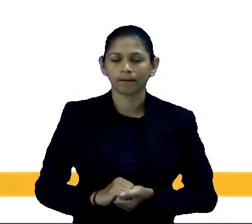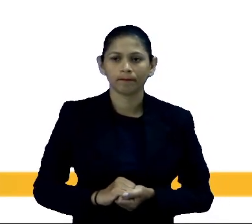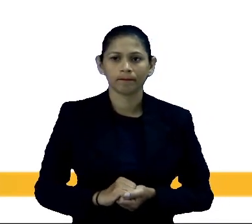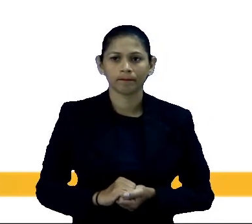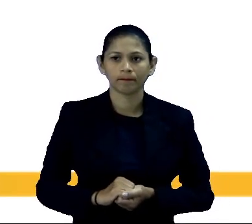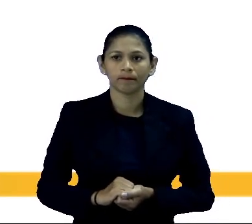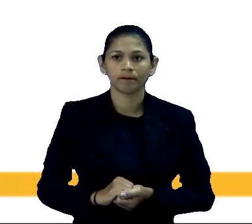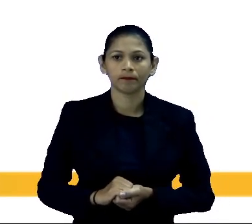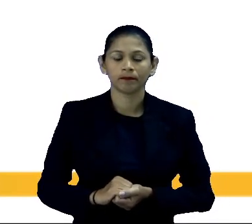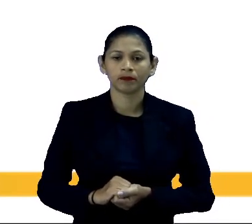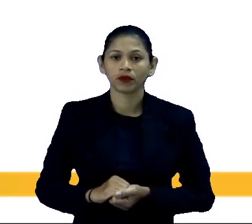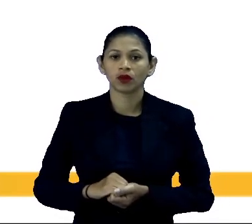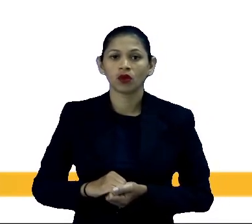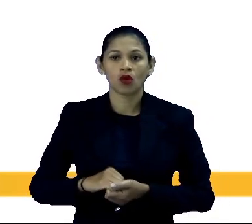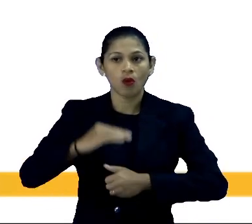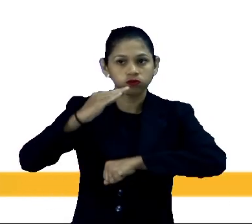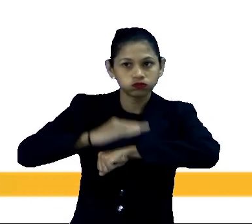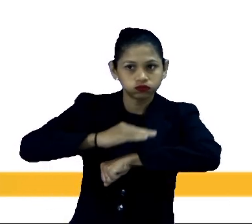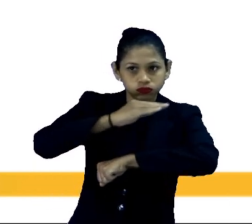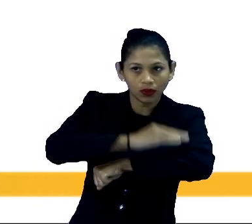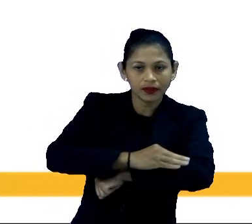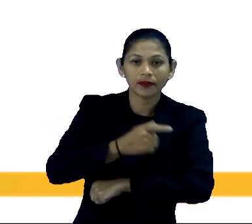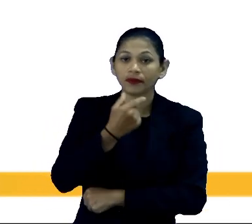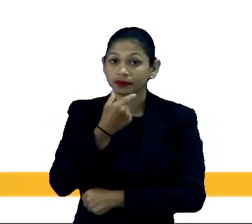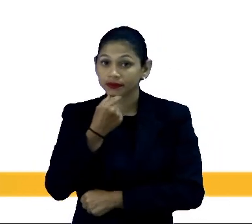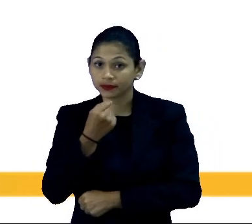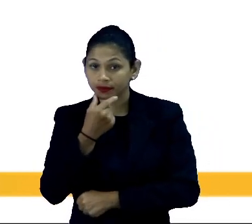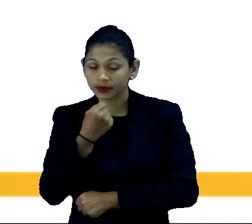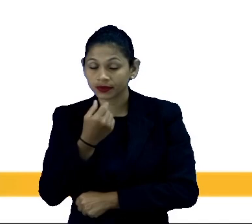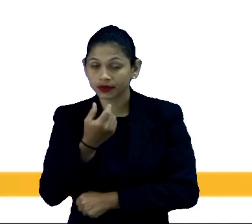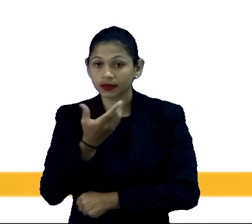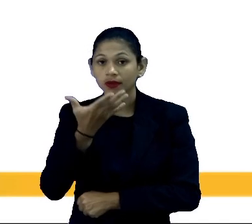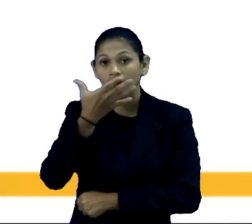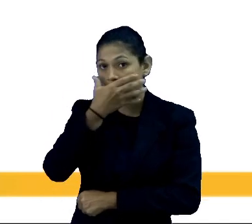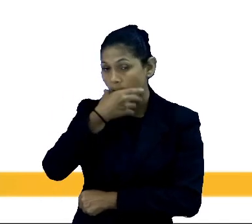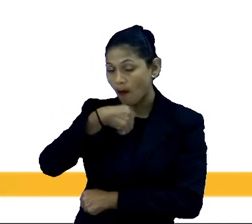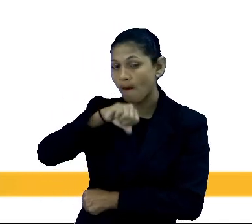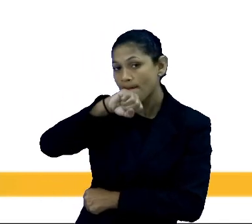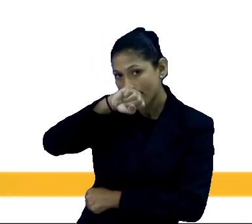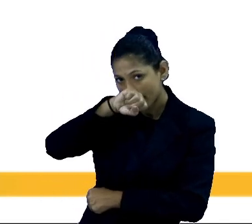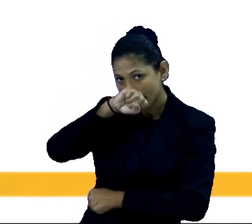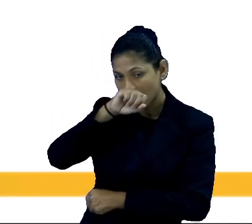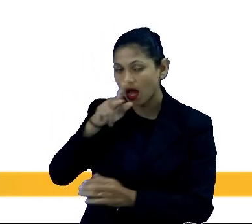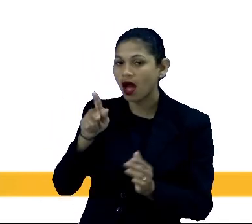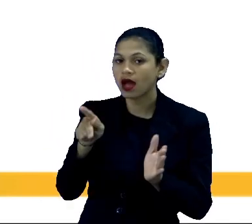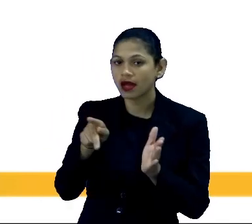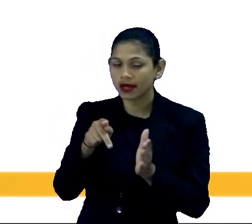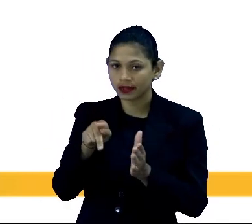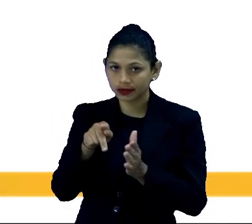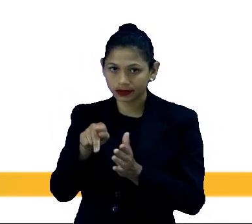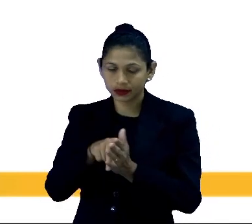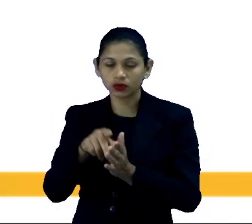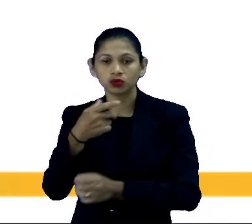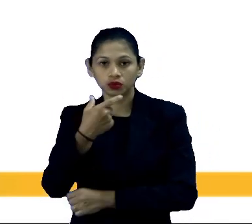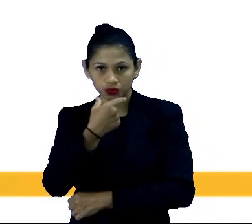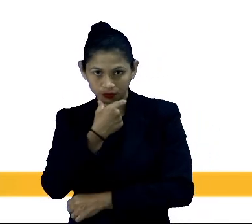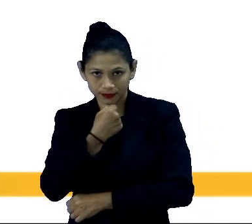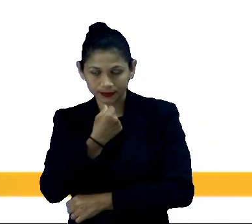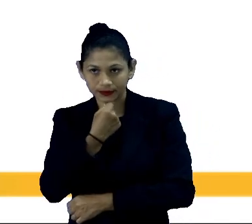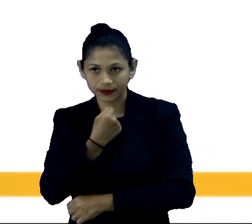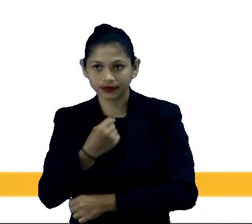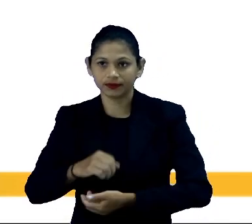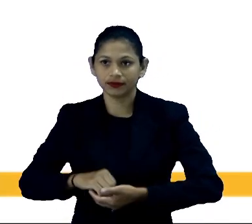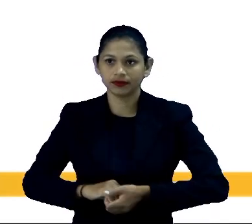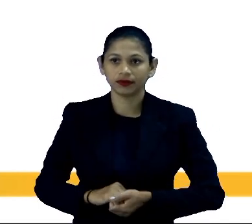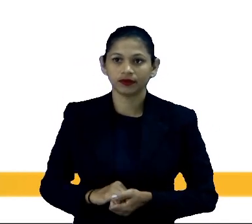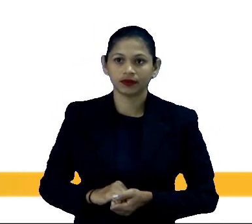lá? É o sapo, os meninos e o pai dos meninos. Ok? Vamos ser citado o nome desses meninos nem do